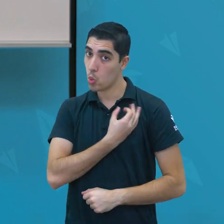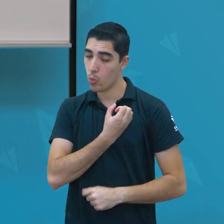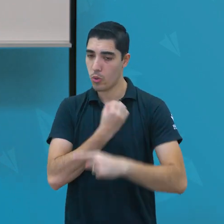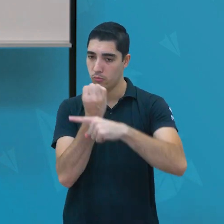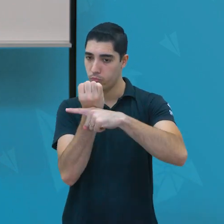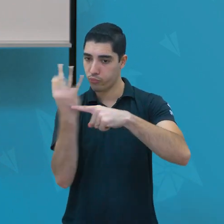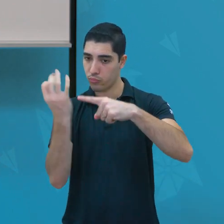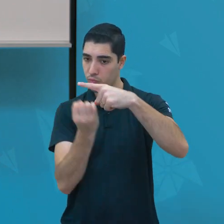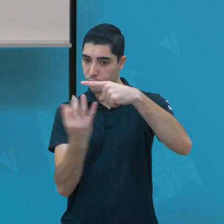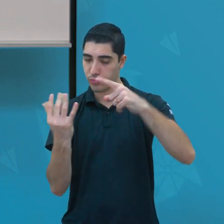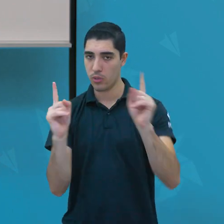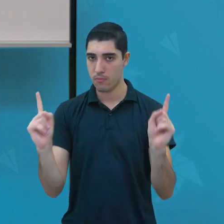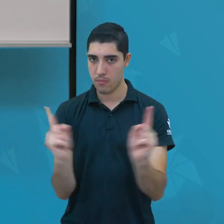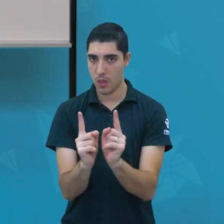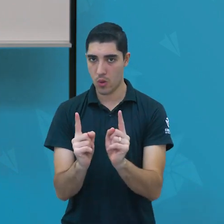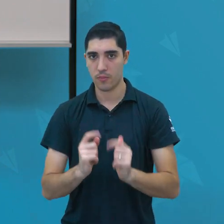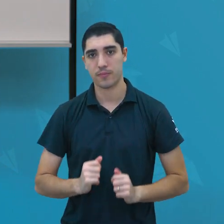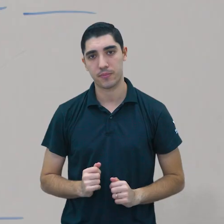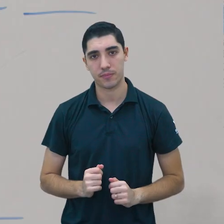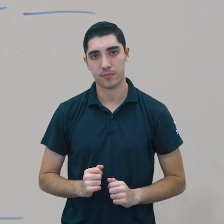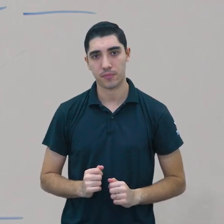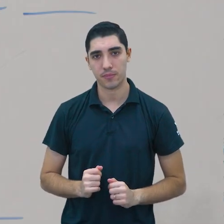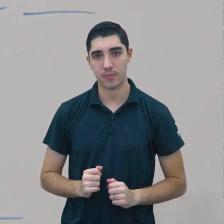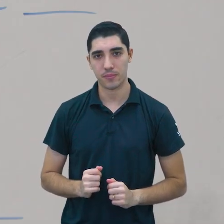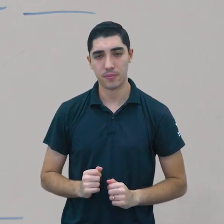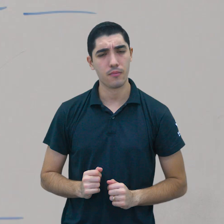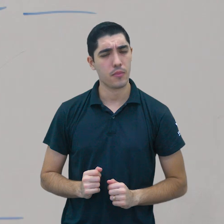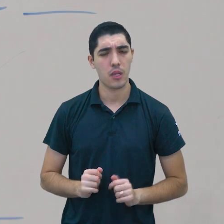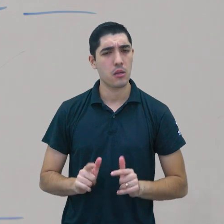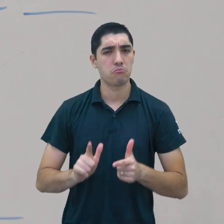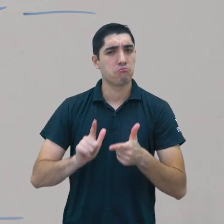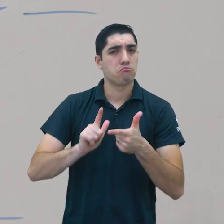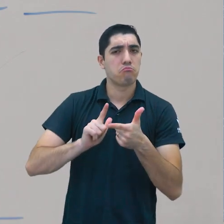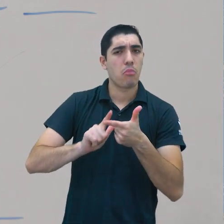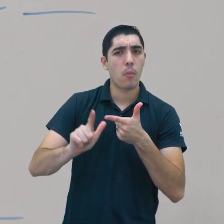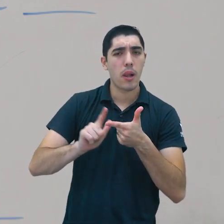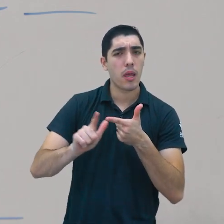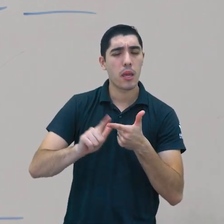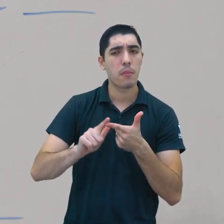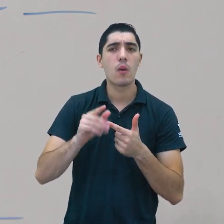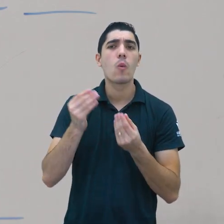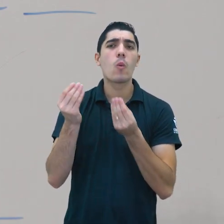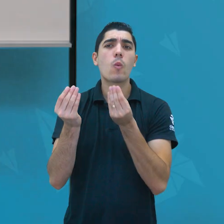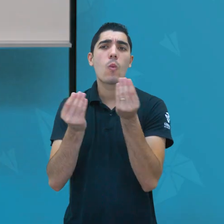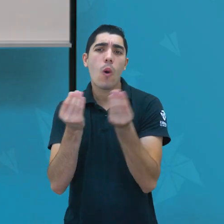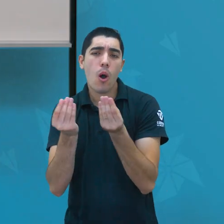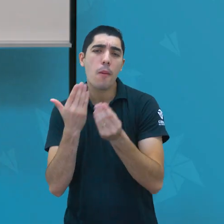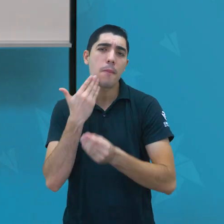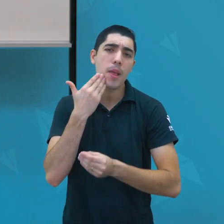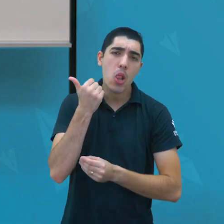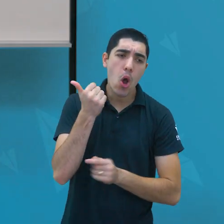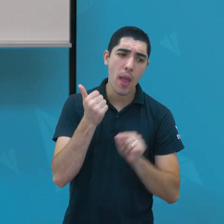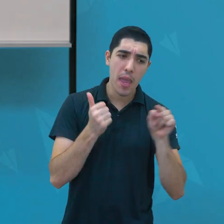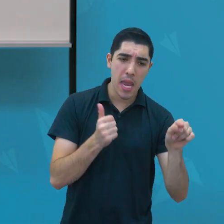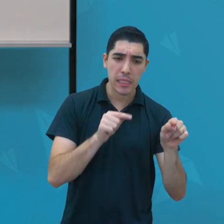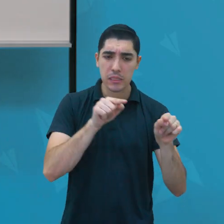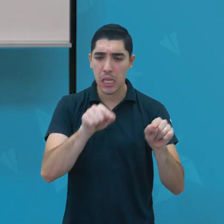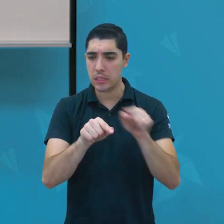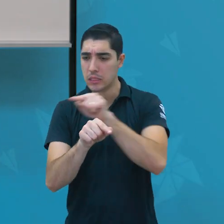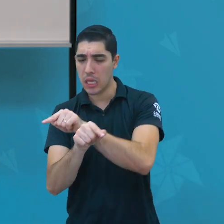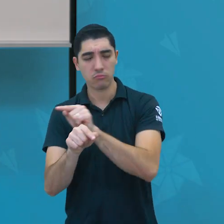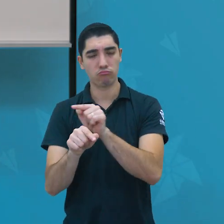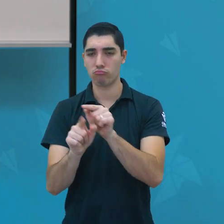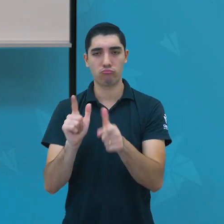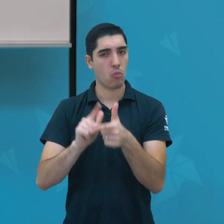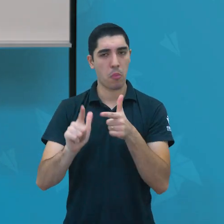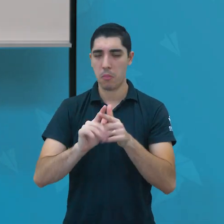mesma fração irredutível, tá? Não tem problema o caminho que você leva para chegar na fração irredutível,